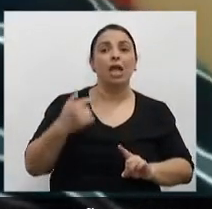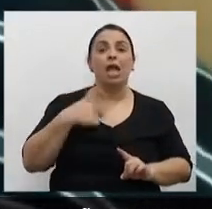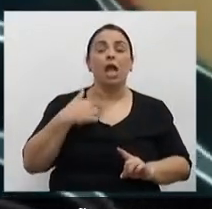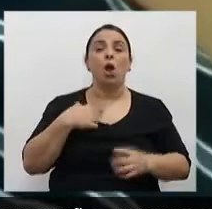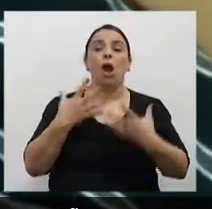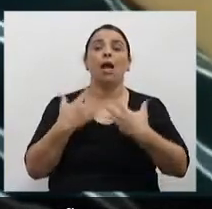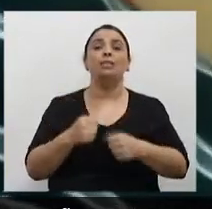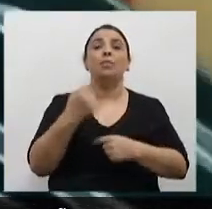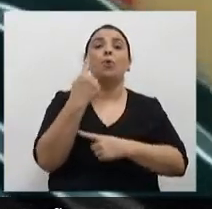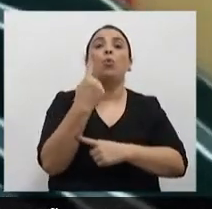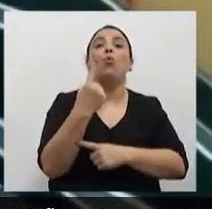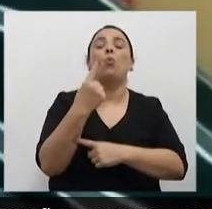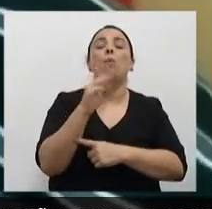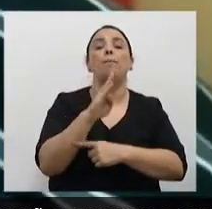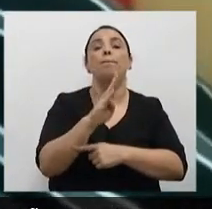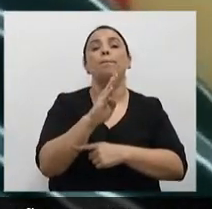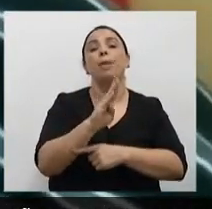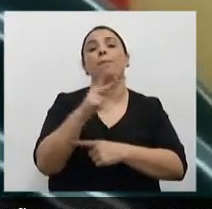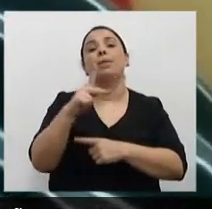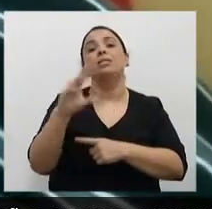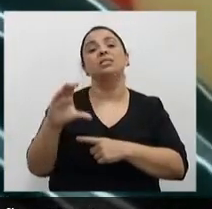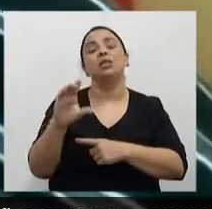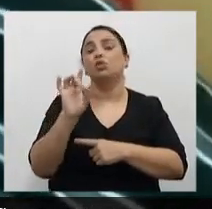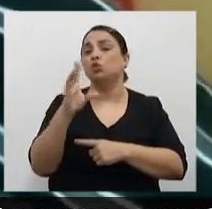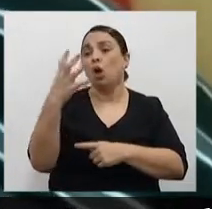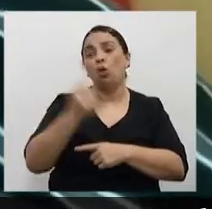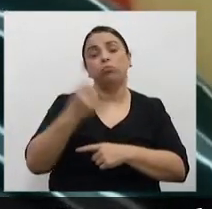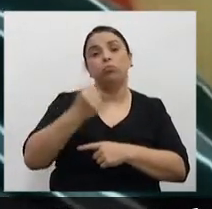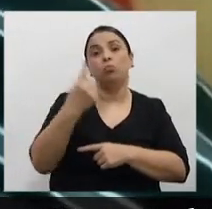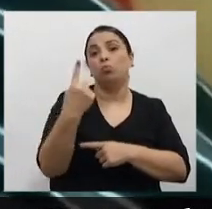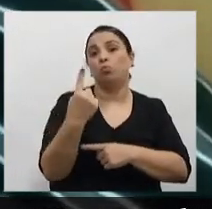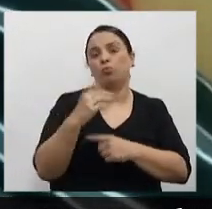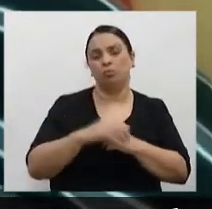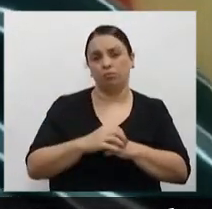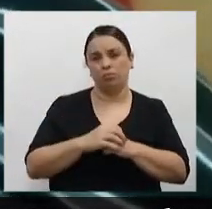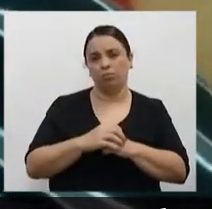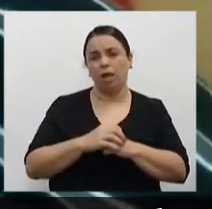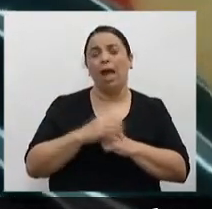E quanto aos institucionalizados?